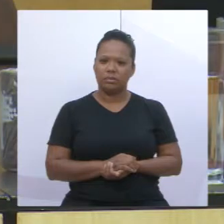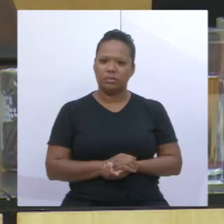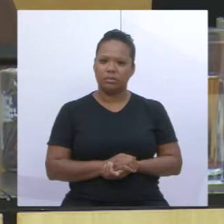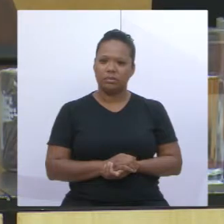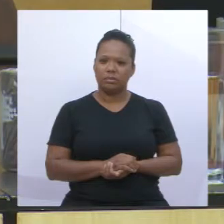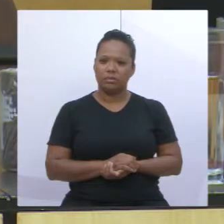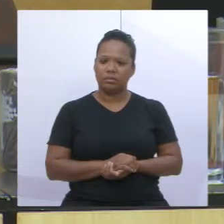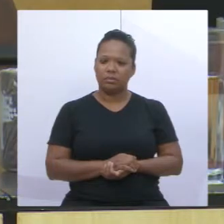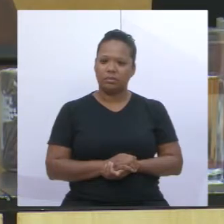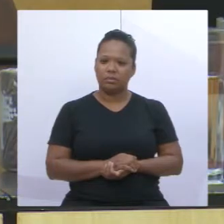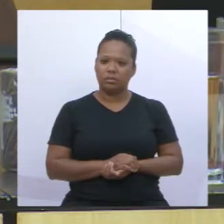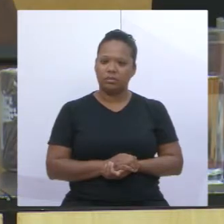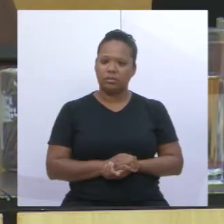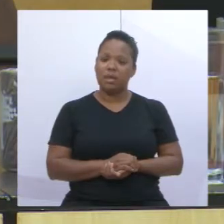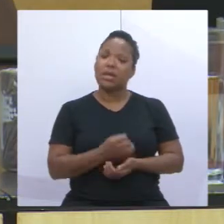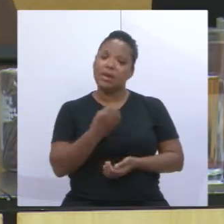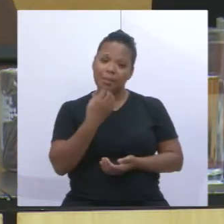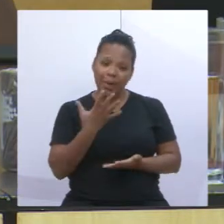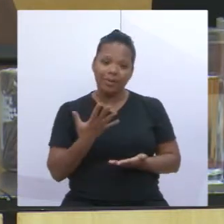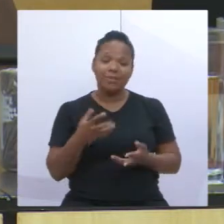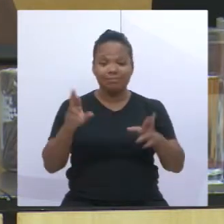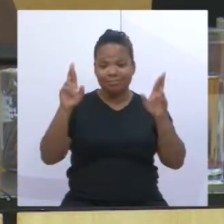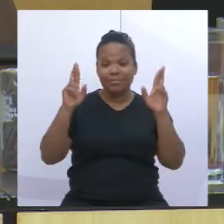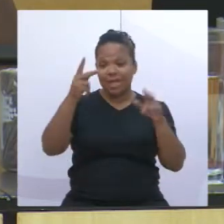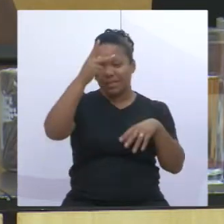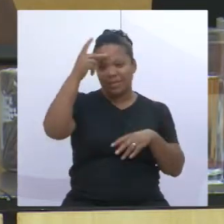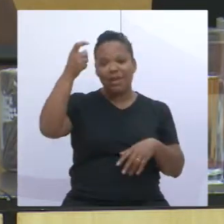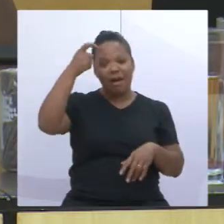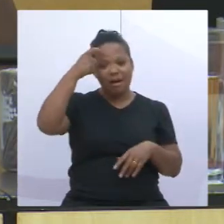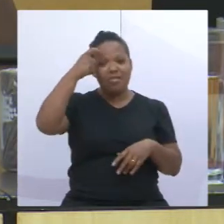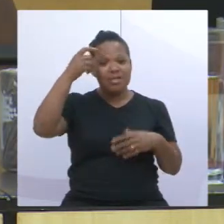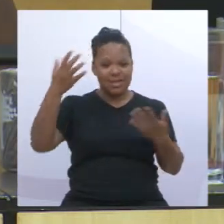Que bom se todo mundo fosse consciente.